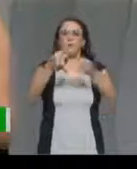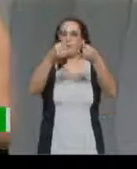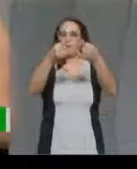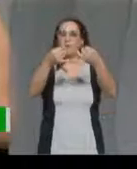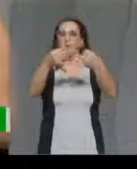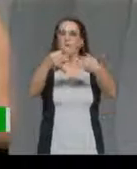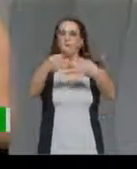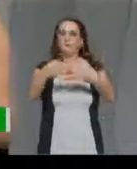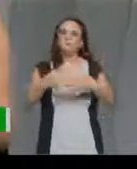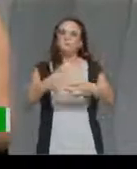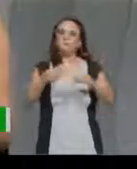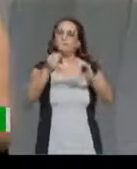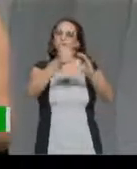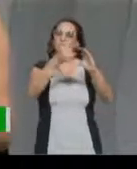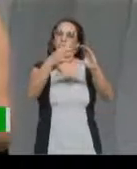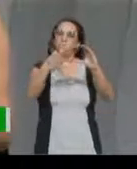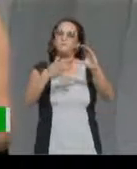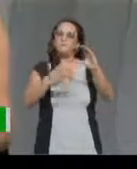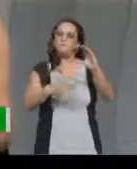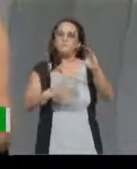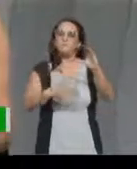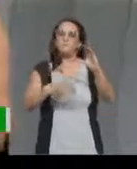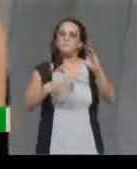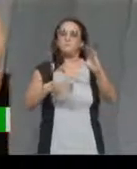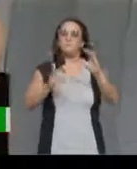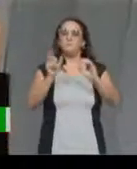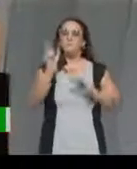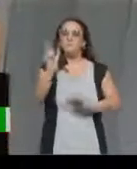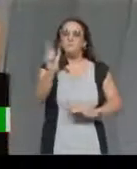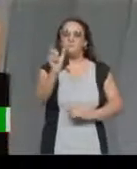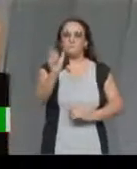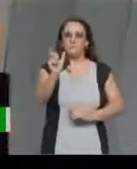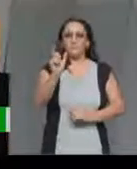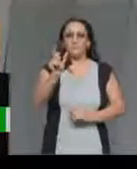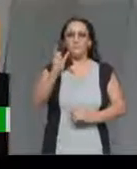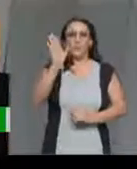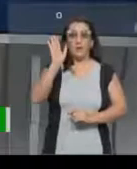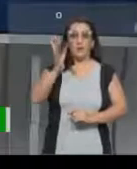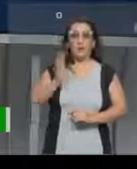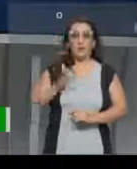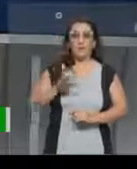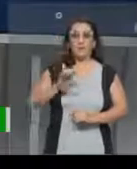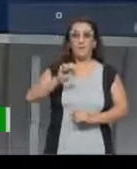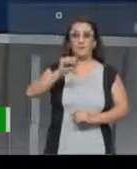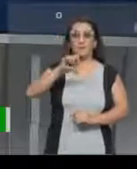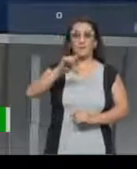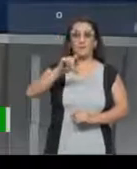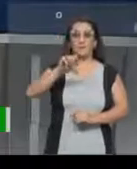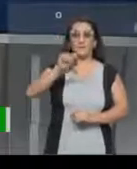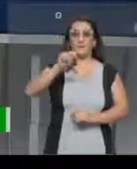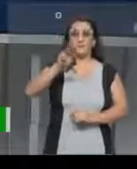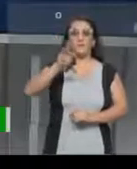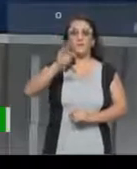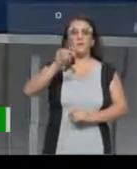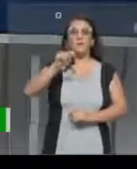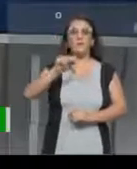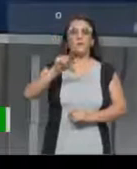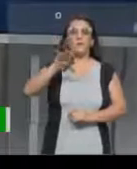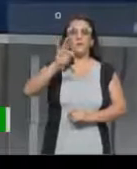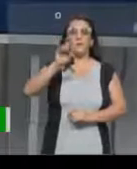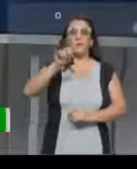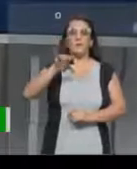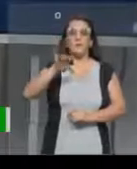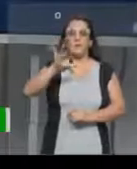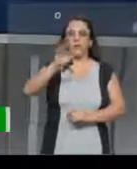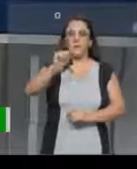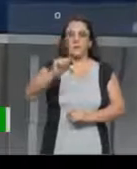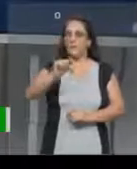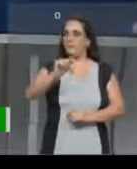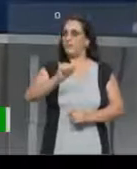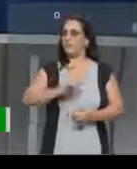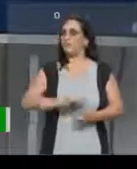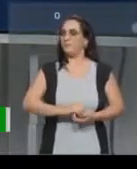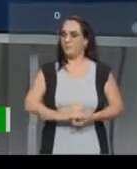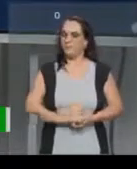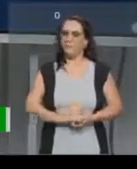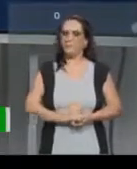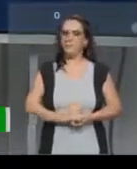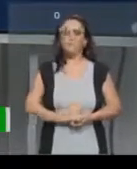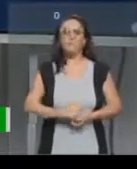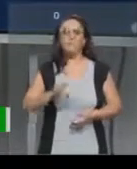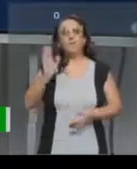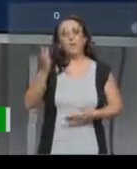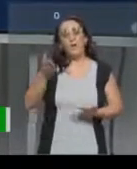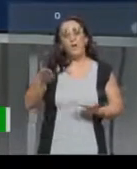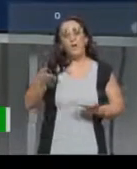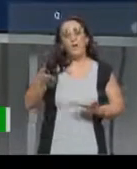aquela sílaba que a gente fala com mais ênfase. Obrigada, professora Ludmila. Agora que já relembramos as aulas da